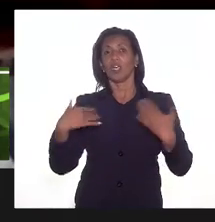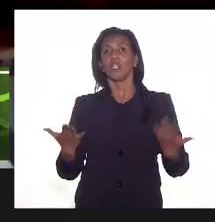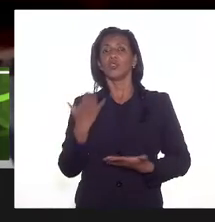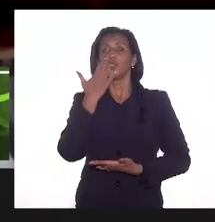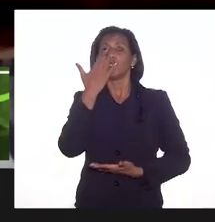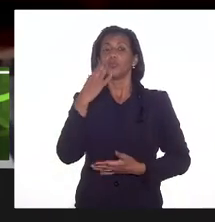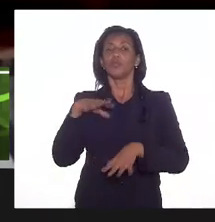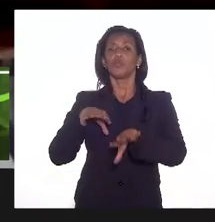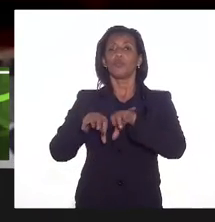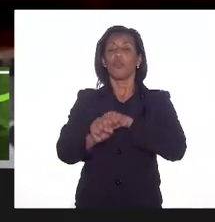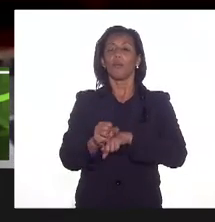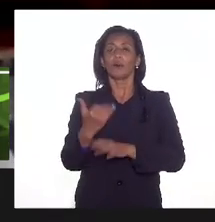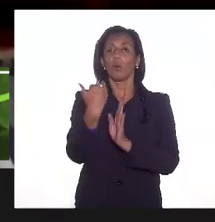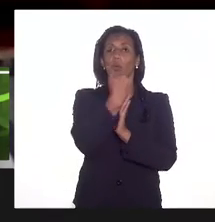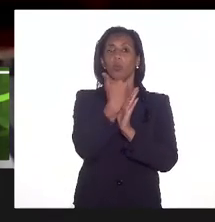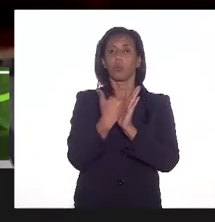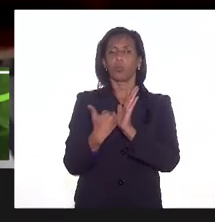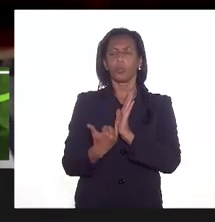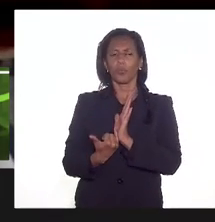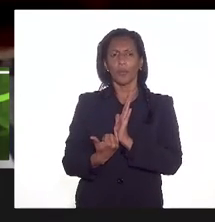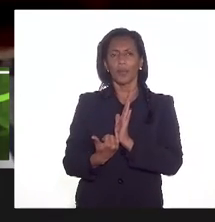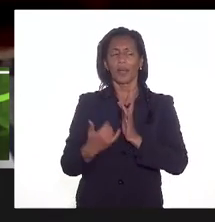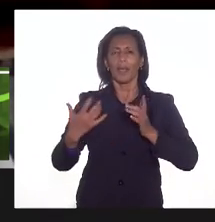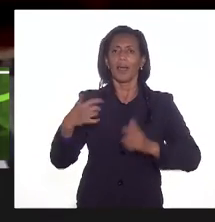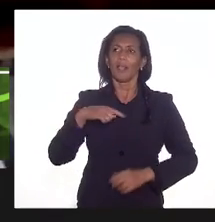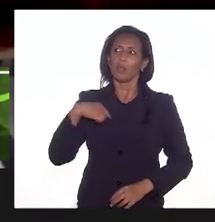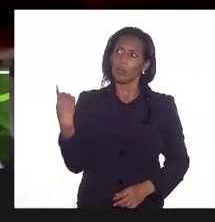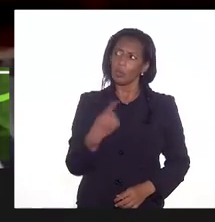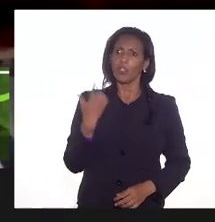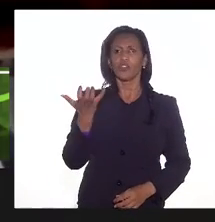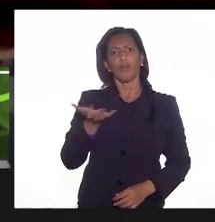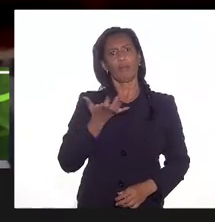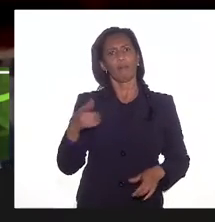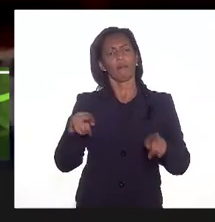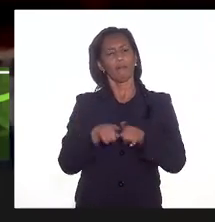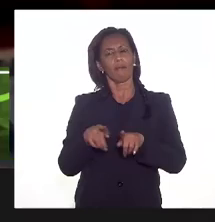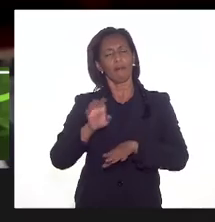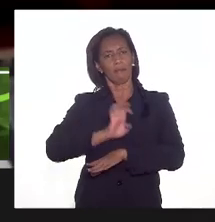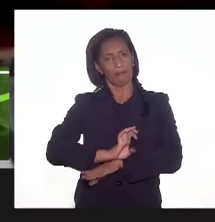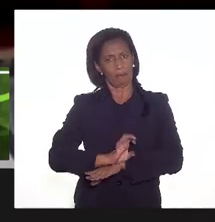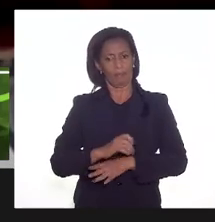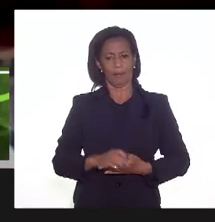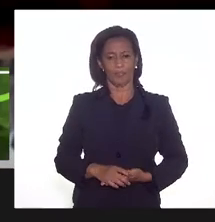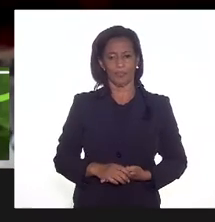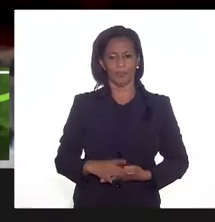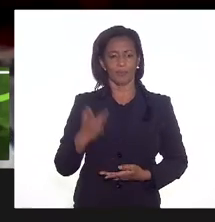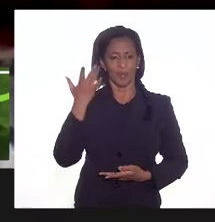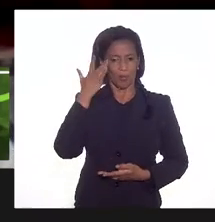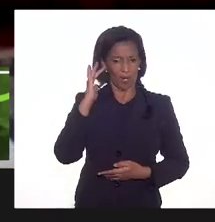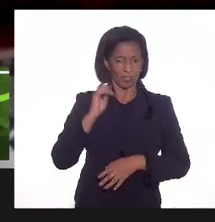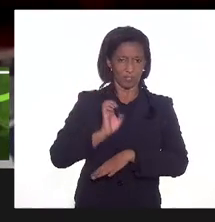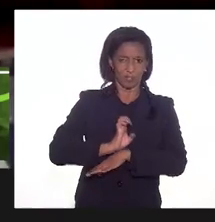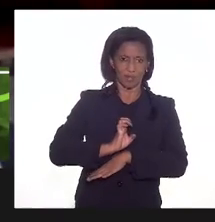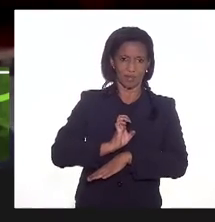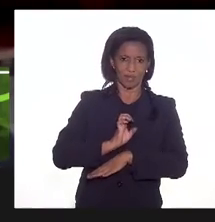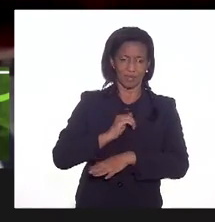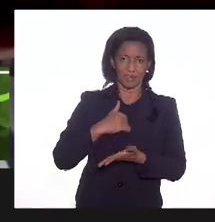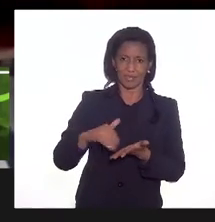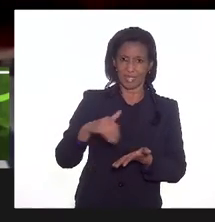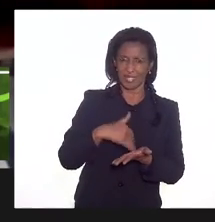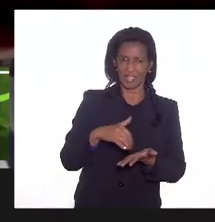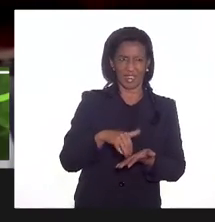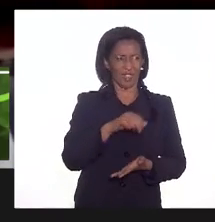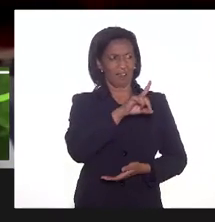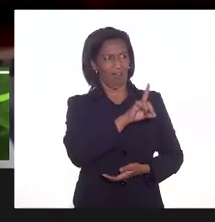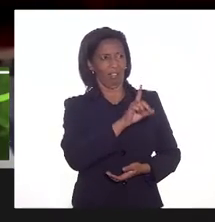formação que tipo de programa de formação a gente quer também para o estado eu acho que a secretária da NL ela